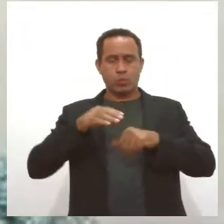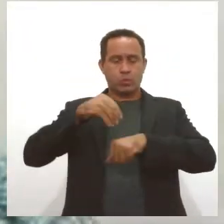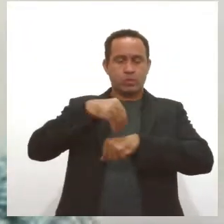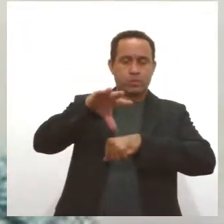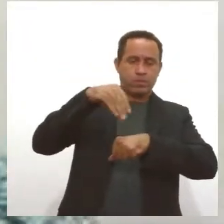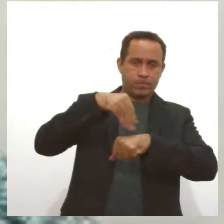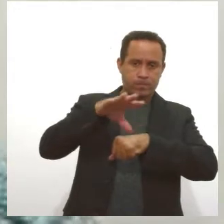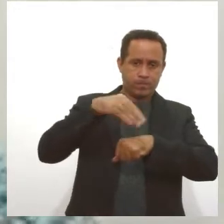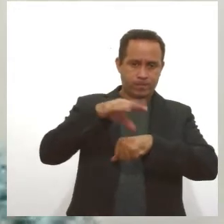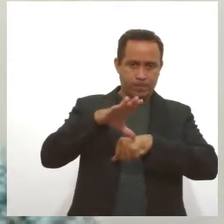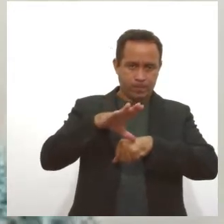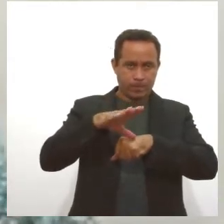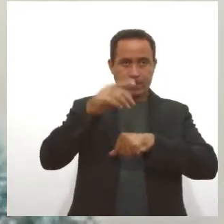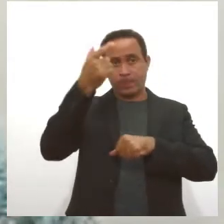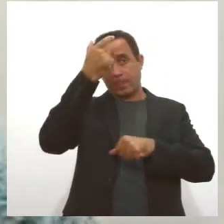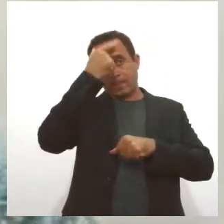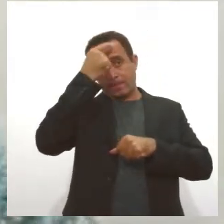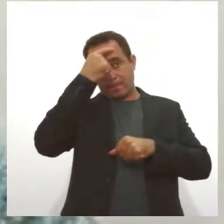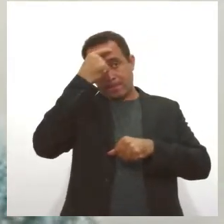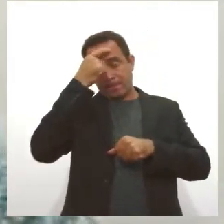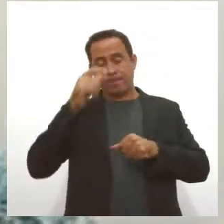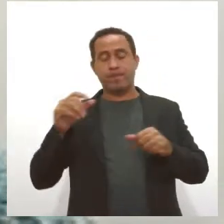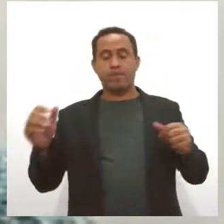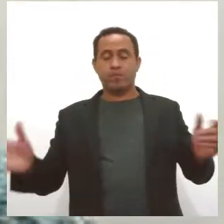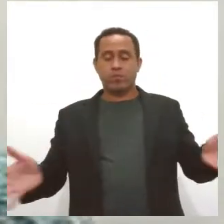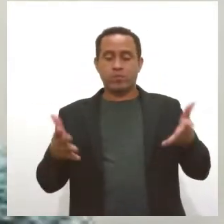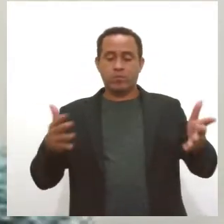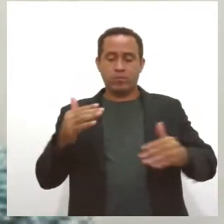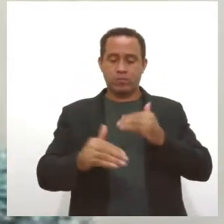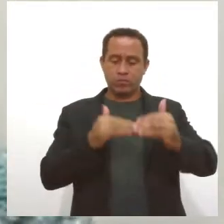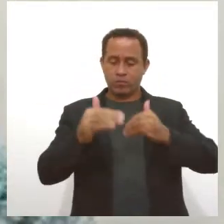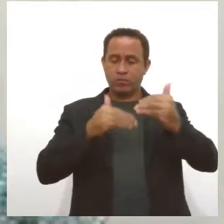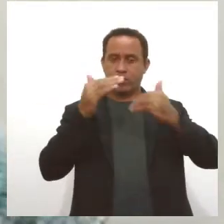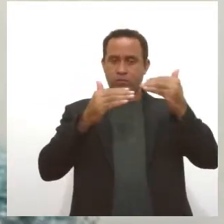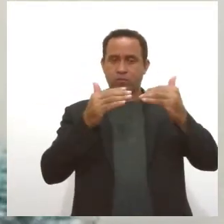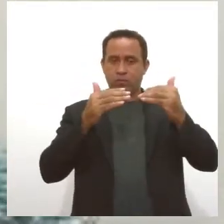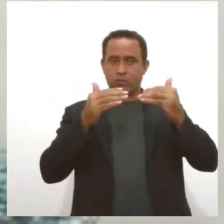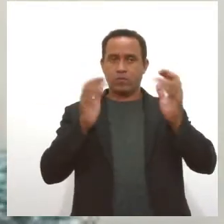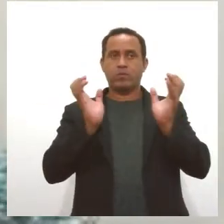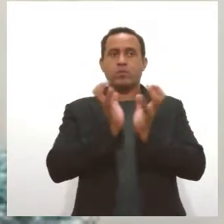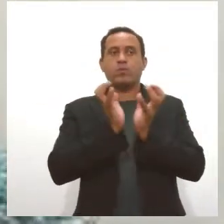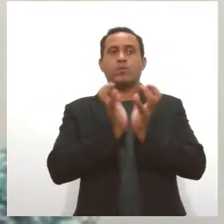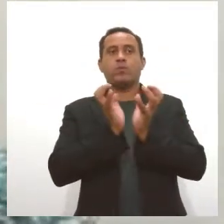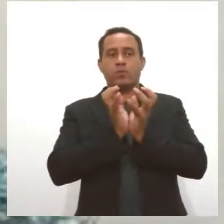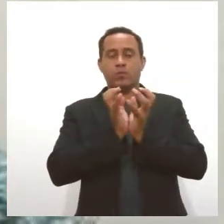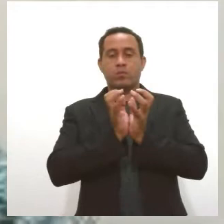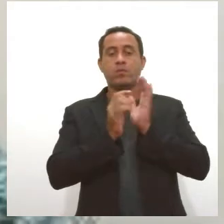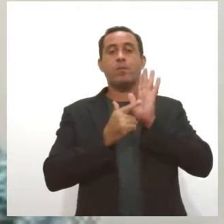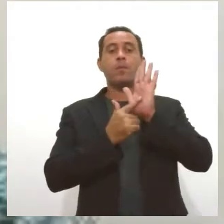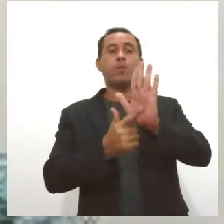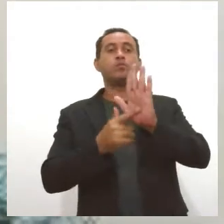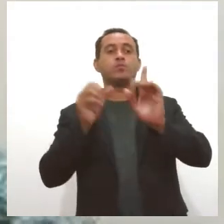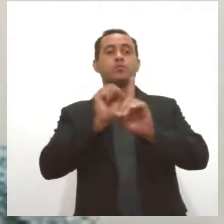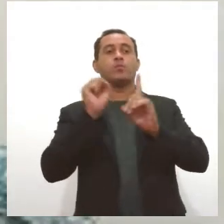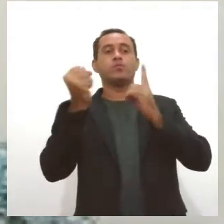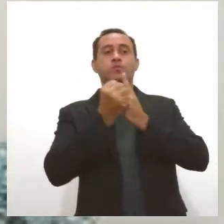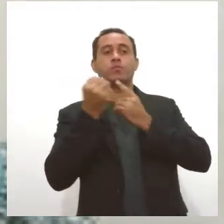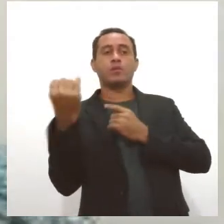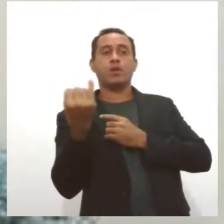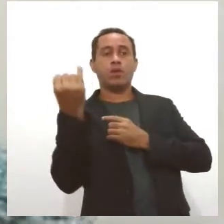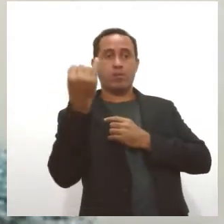informação e conscientização desenvolvida pela campanha é trazer para a sociedade a